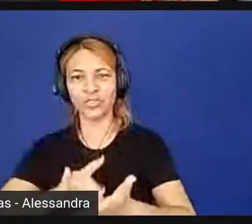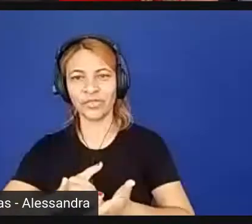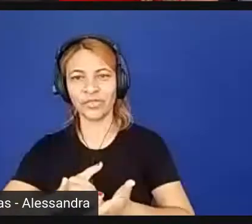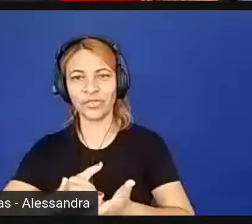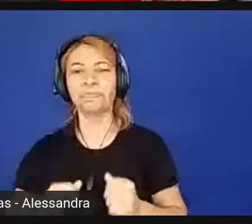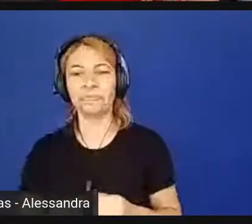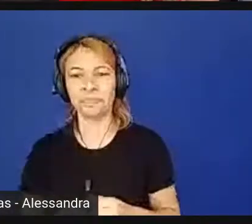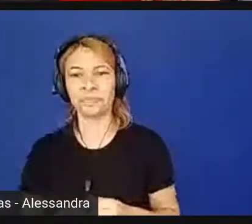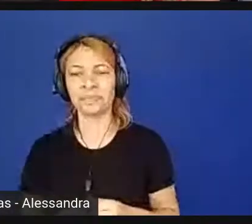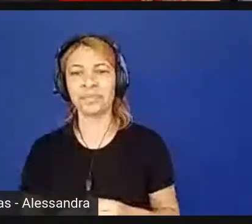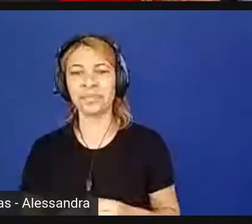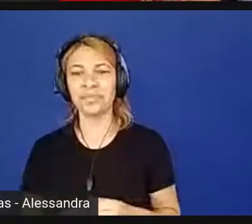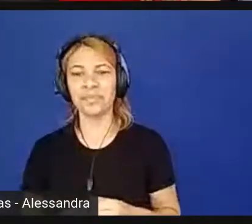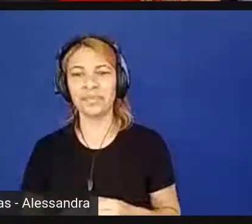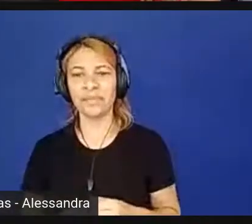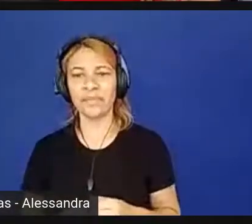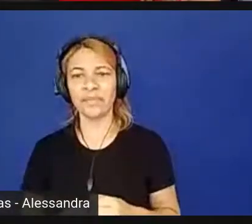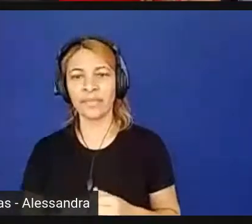Então, Júlio,